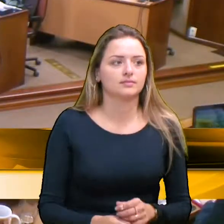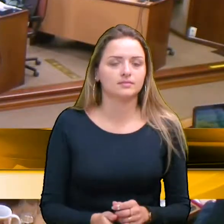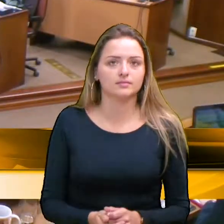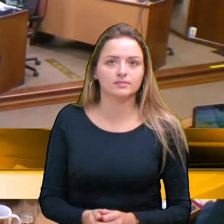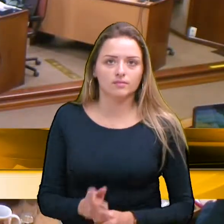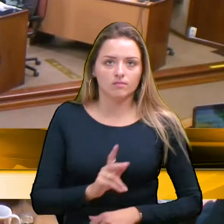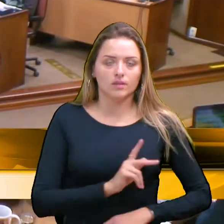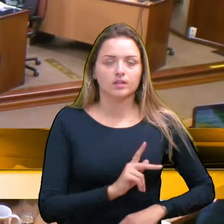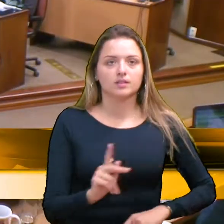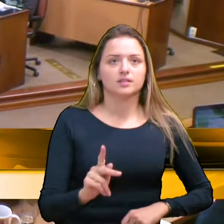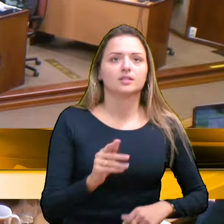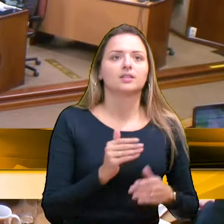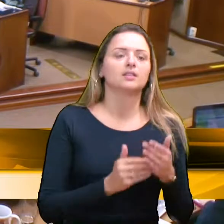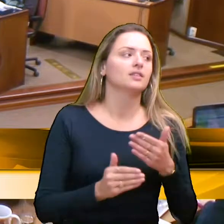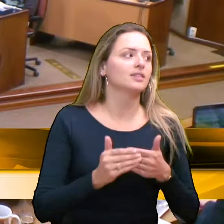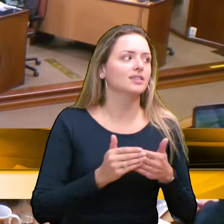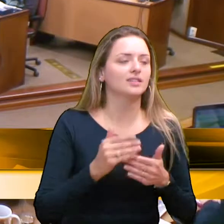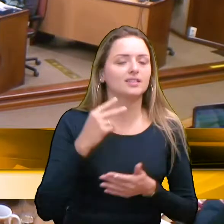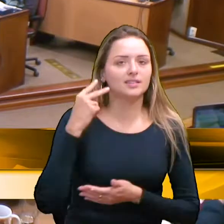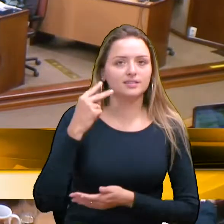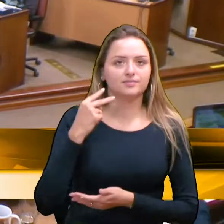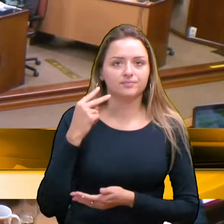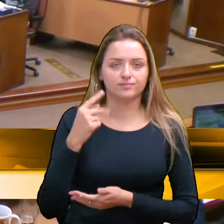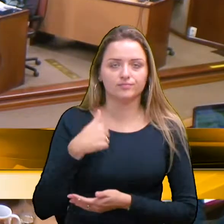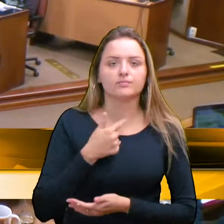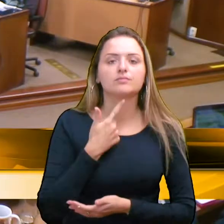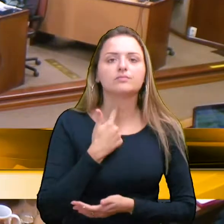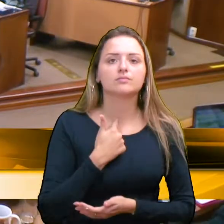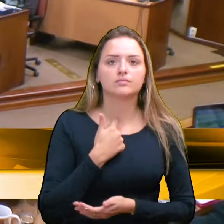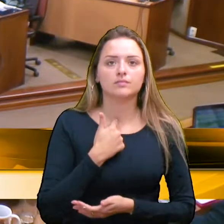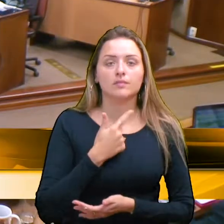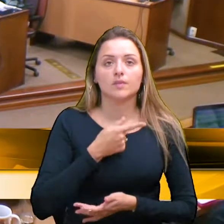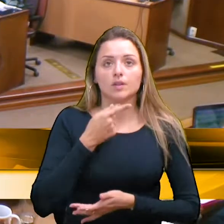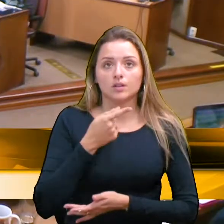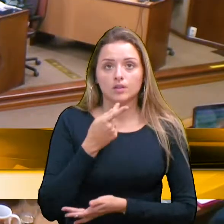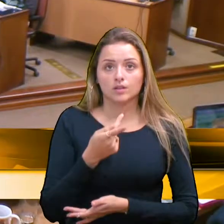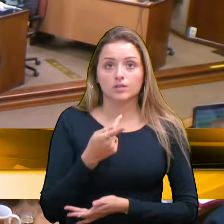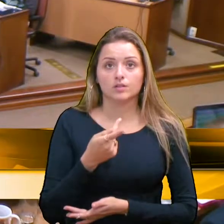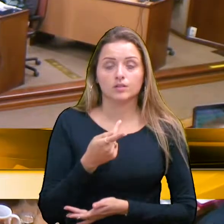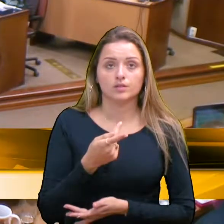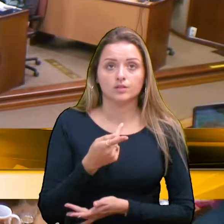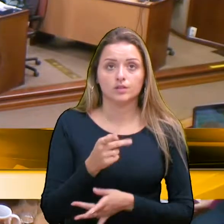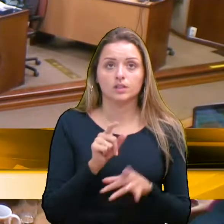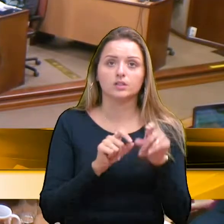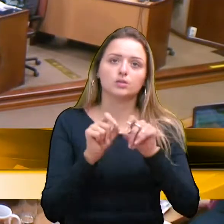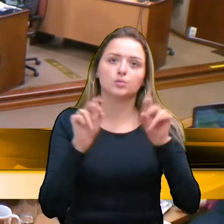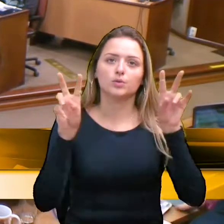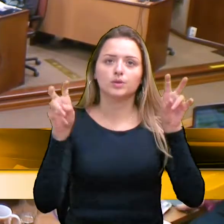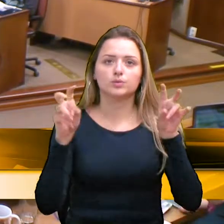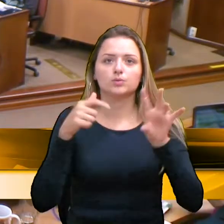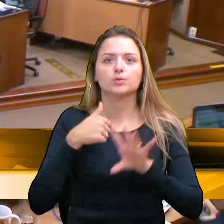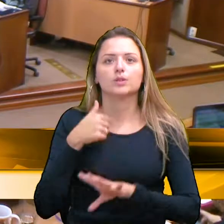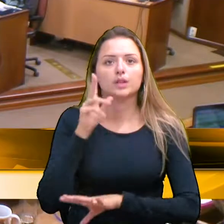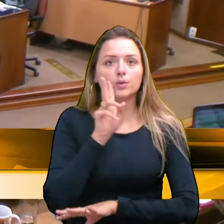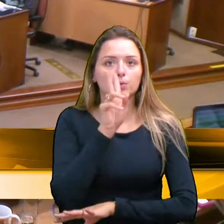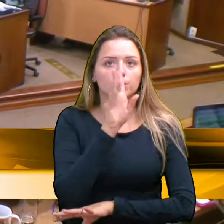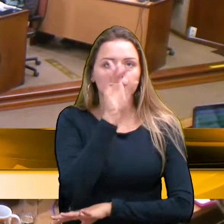Senhor presidente, senhoras e senhores vereadores, eu gostaria de colocar um assunto que eu presenciei